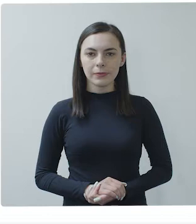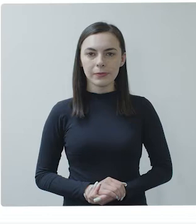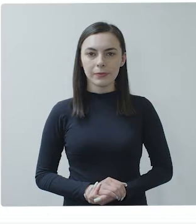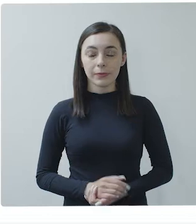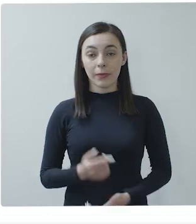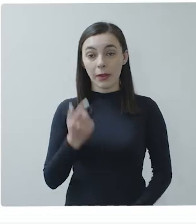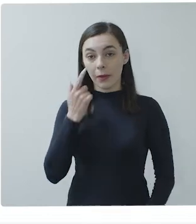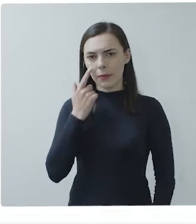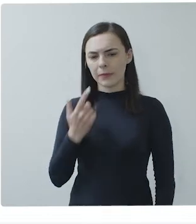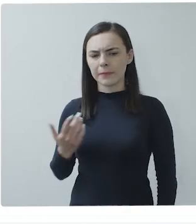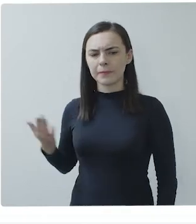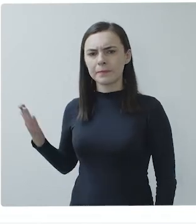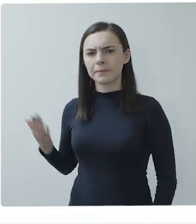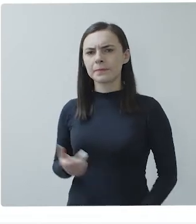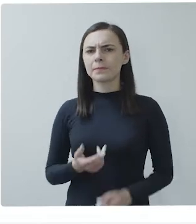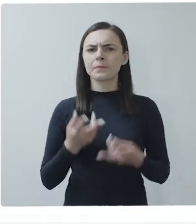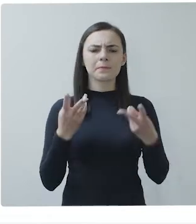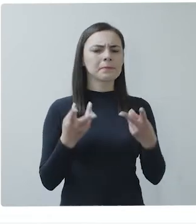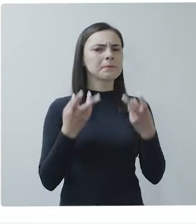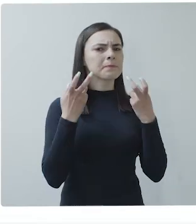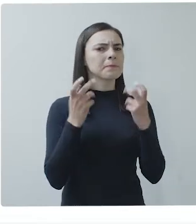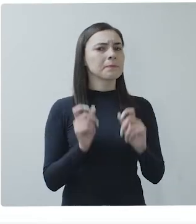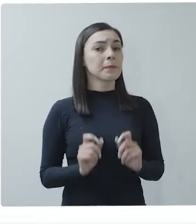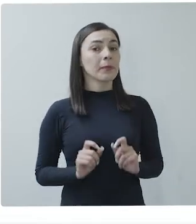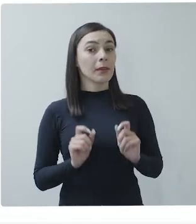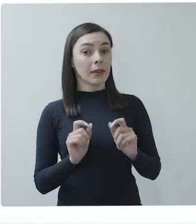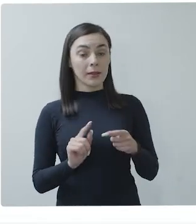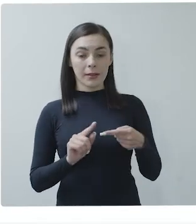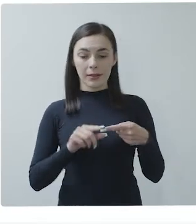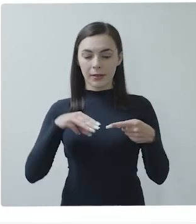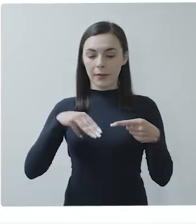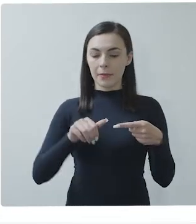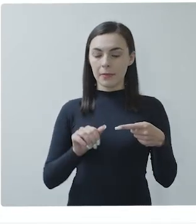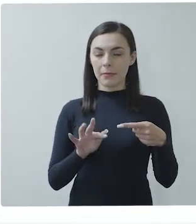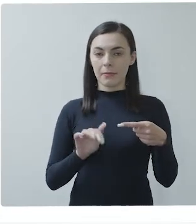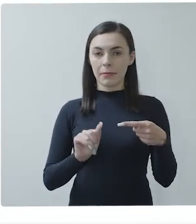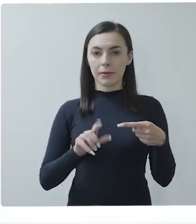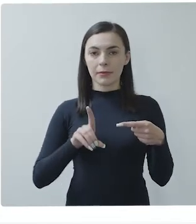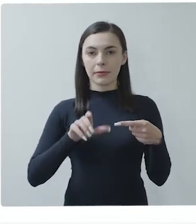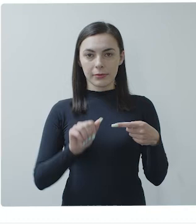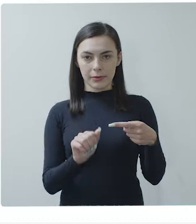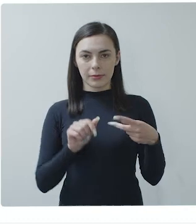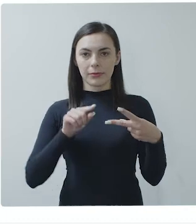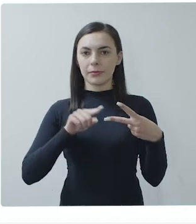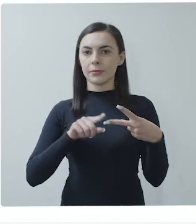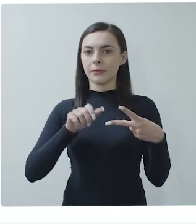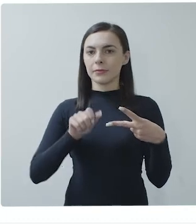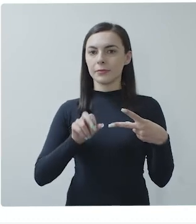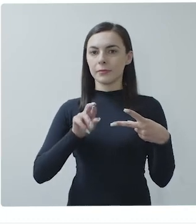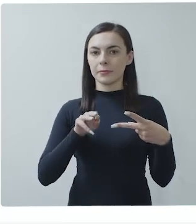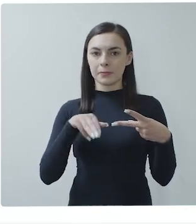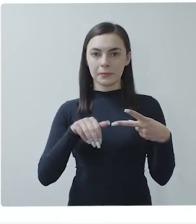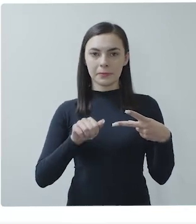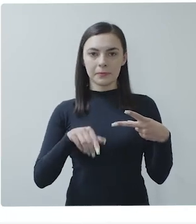Olha lá, quem que vocês estão observando? A Mafalda e o Armandinho, não é?